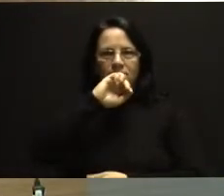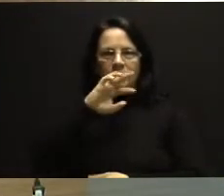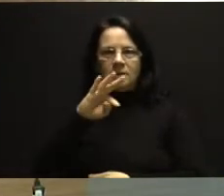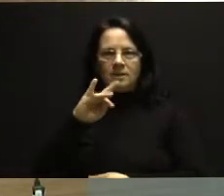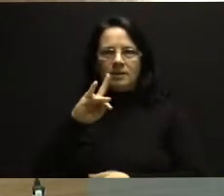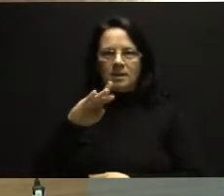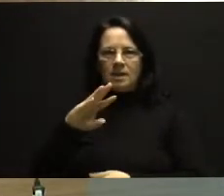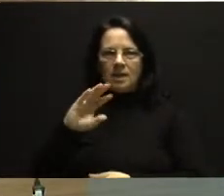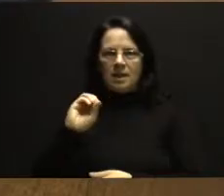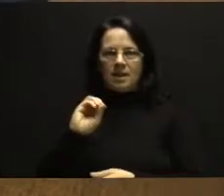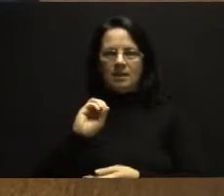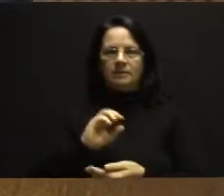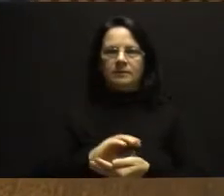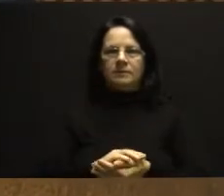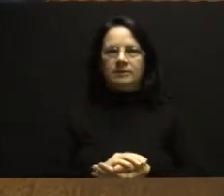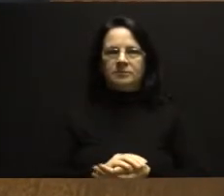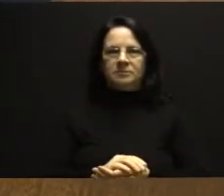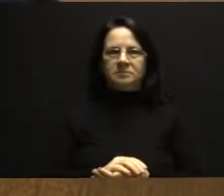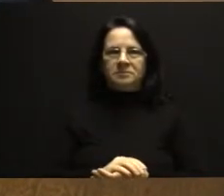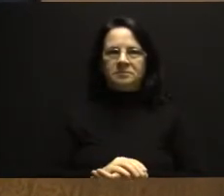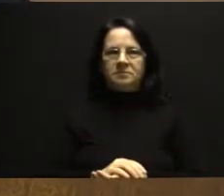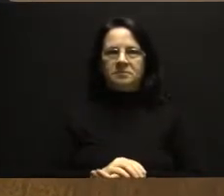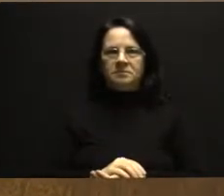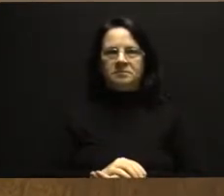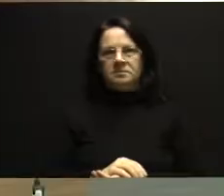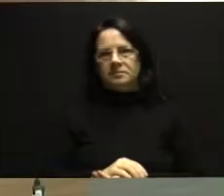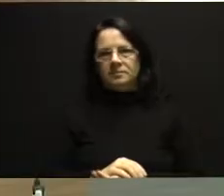Tarcísio Escaramuza, bispo da Diocese de Santos.